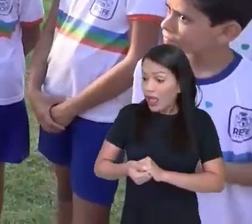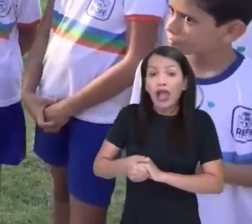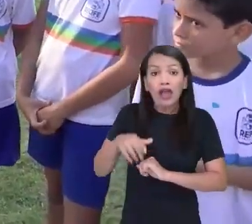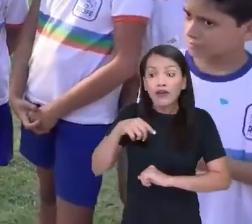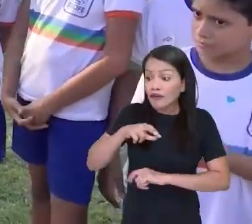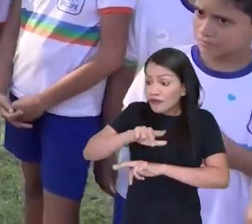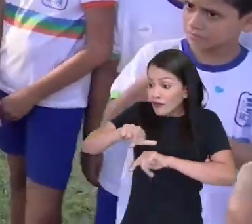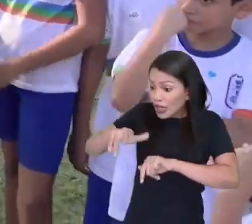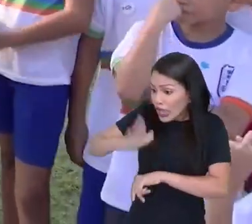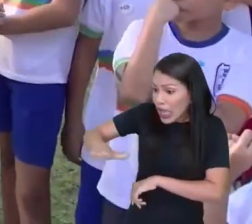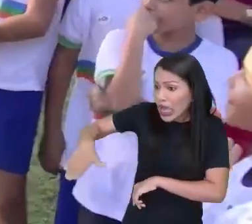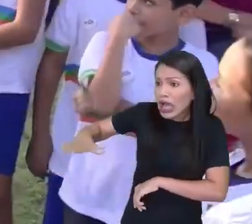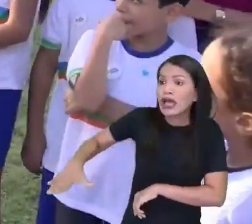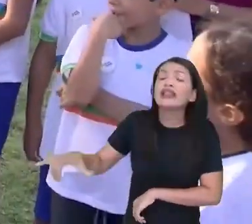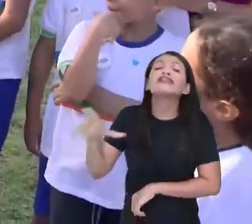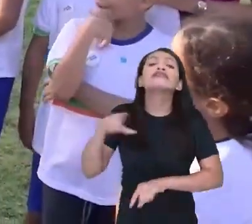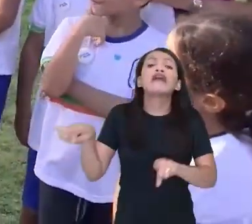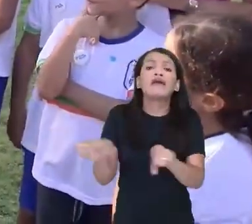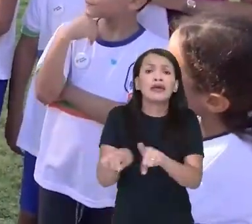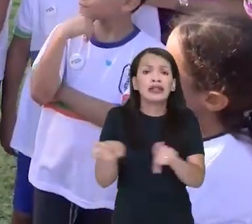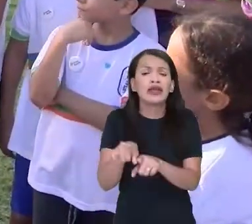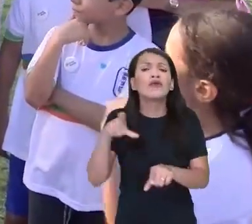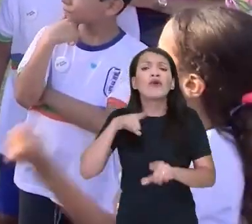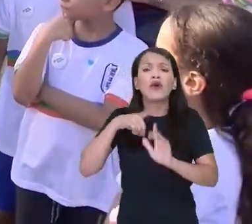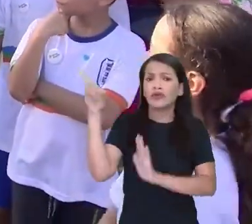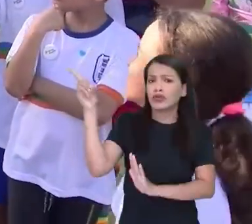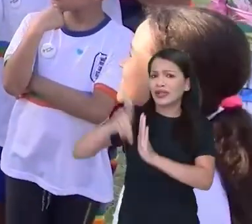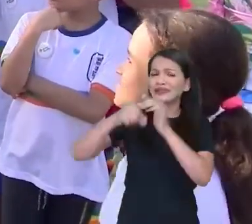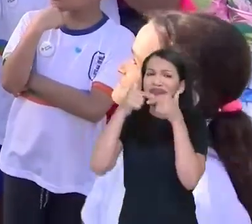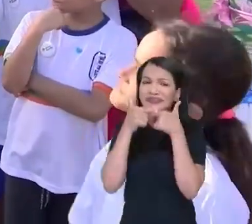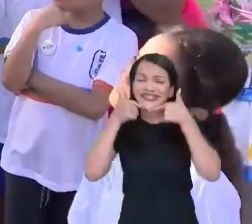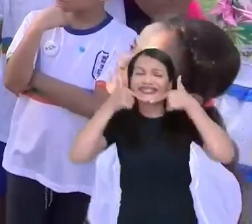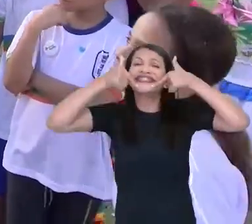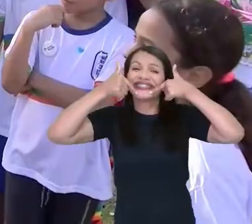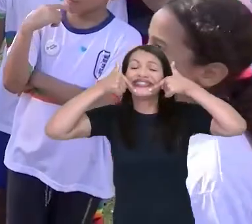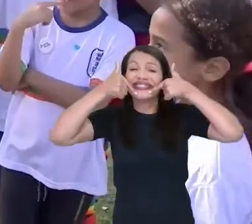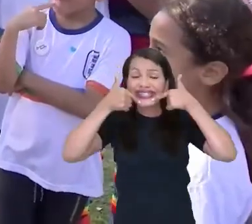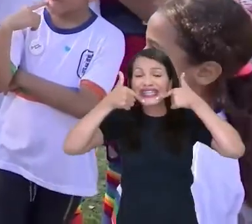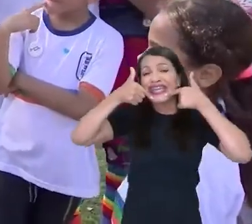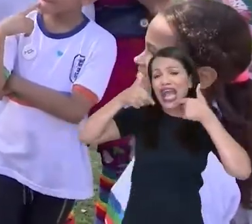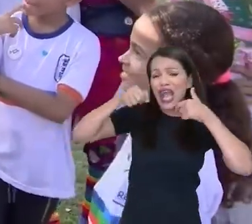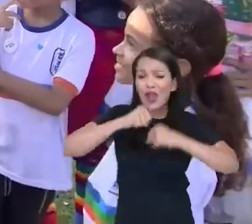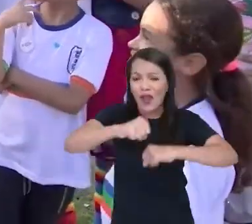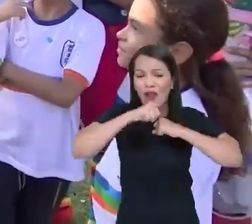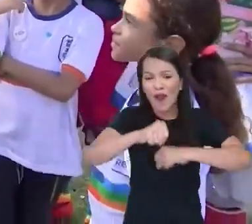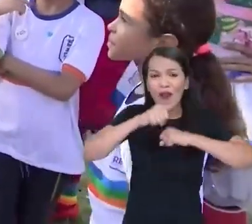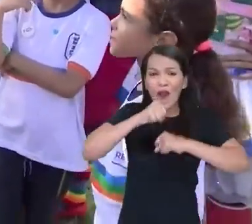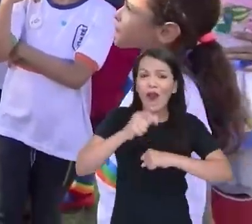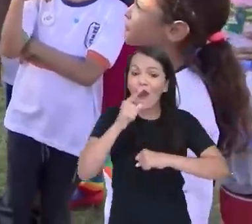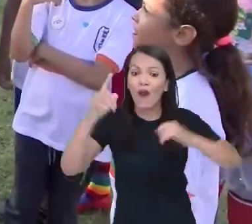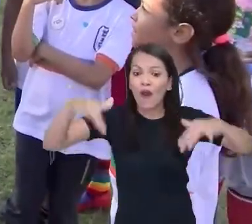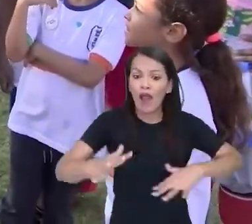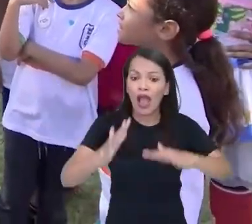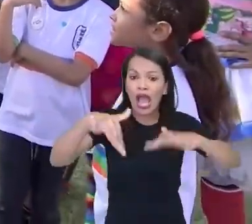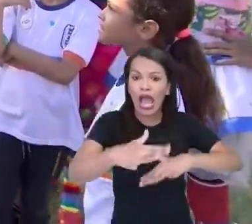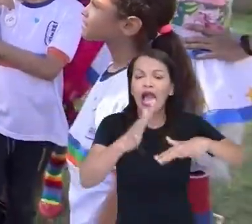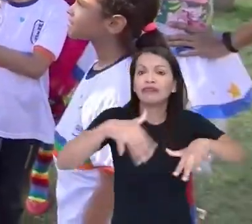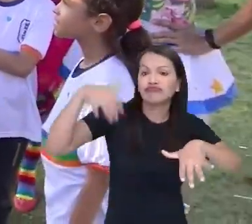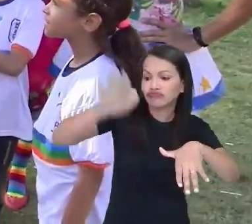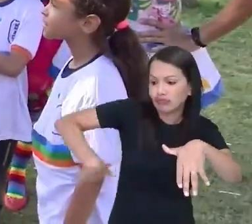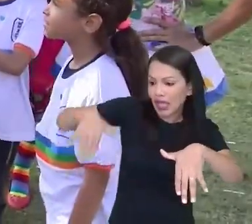Também tem o direito de sorrir, correr na beira do mar, ter lápis de